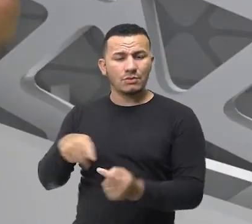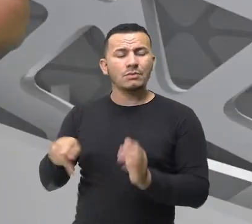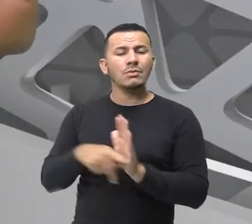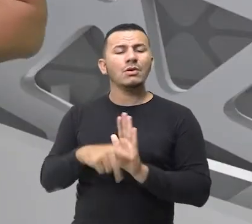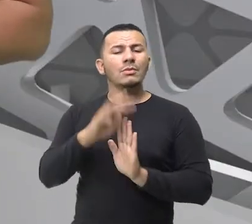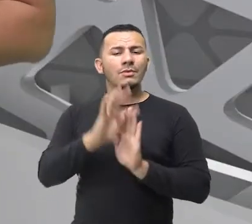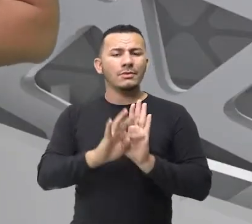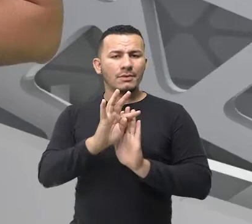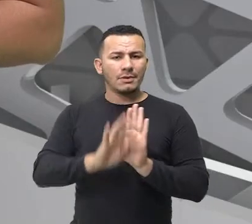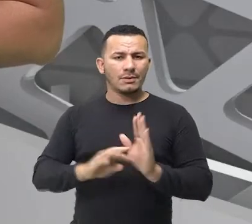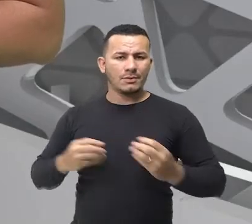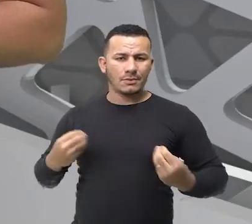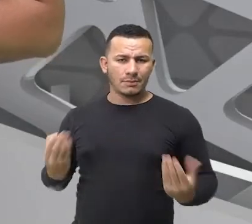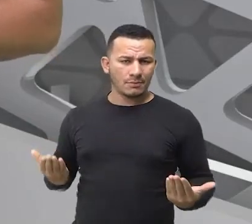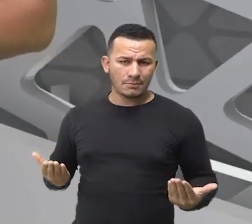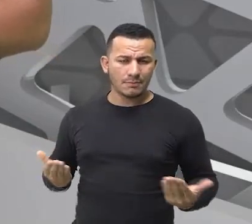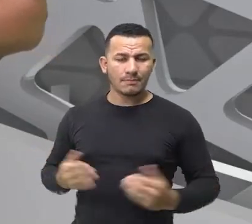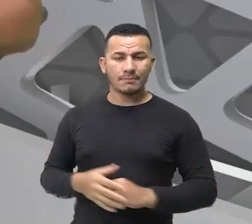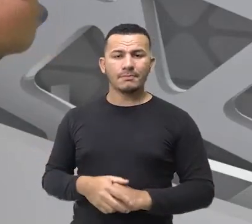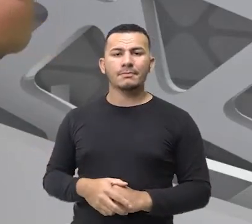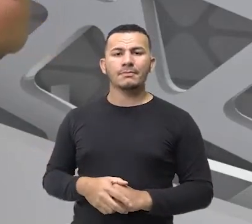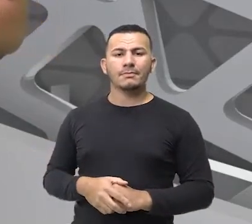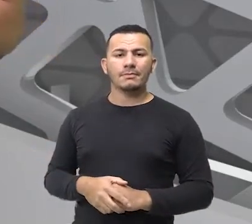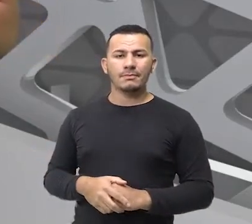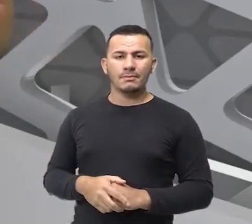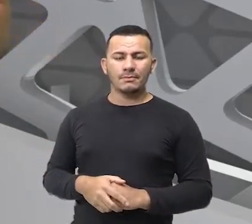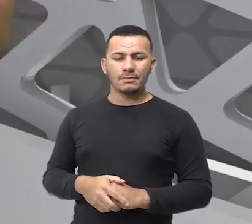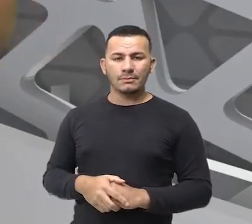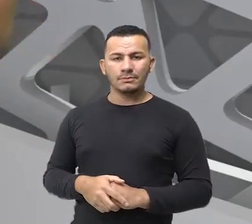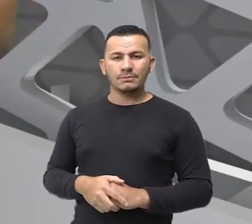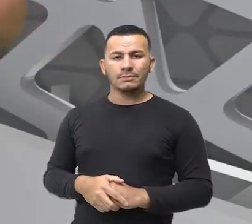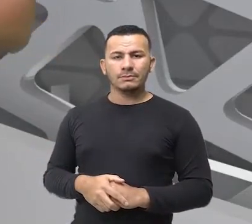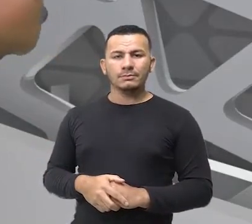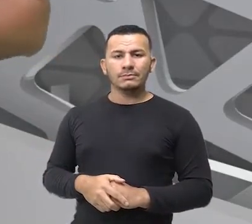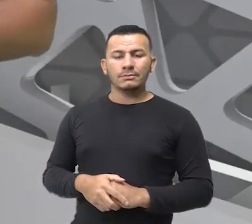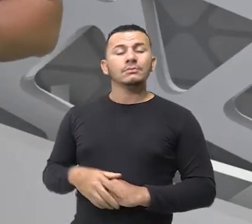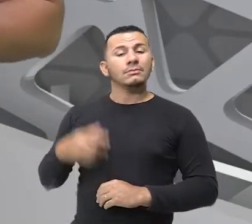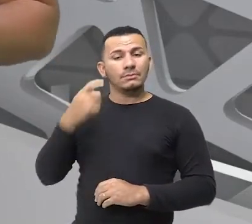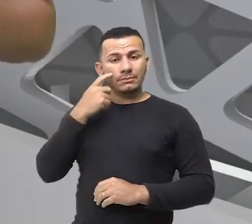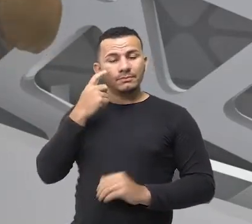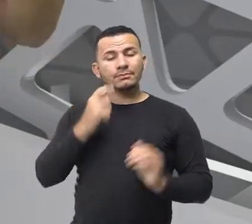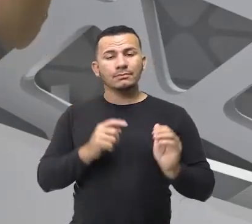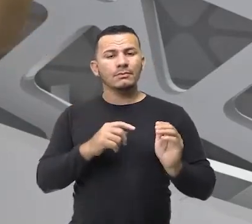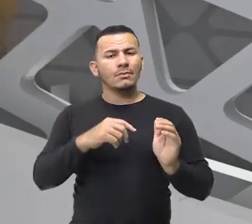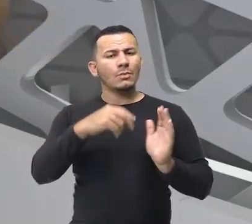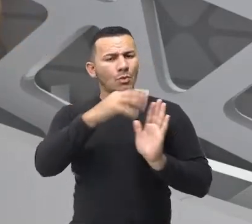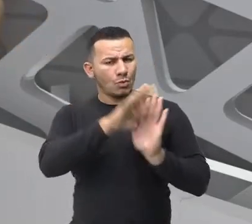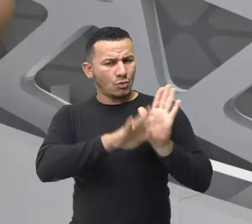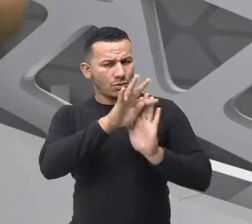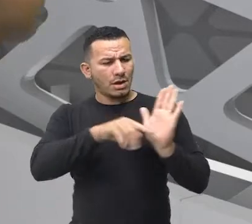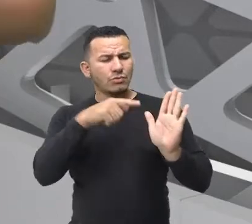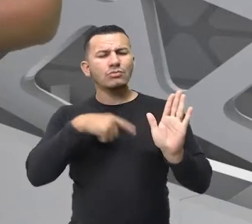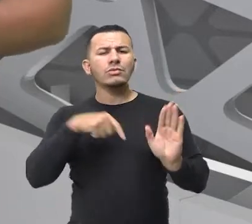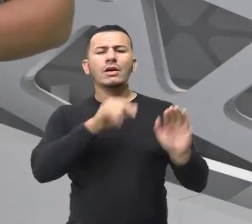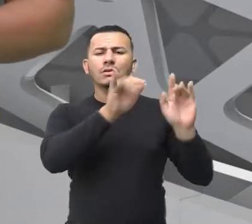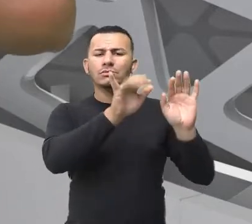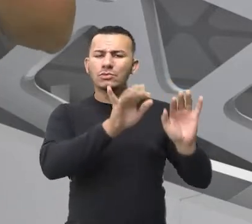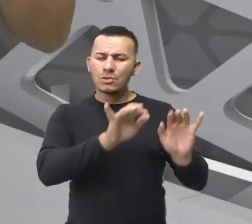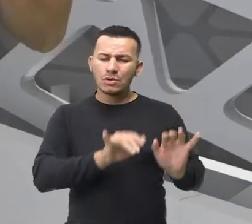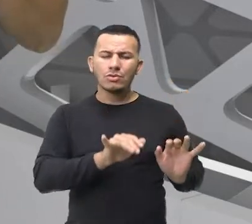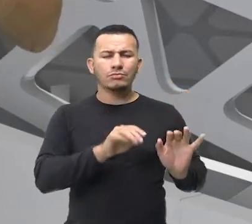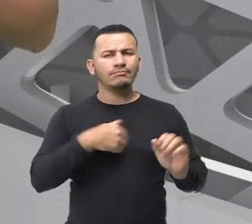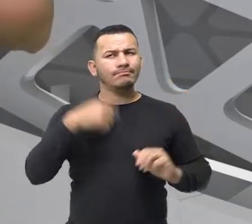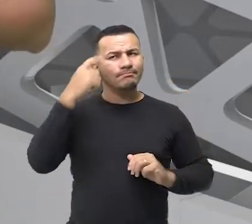desse texto certo esse questionamento qual é a finalidade do texto Observe que o texto foi escrito com uma